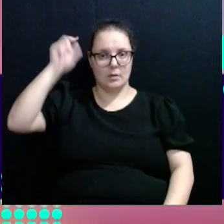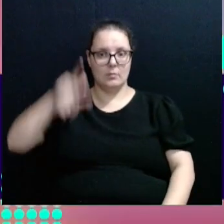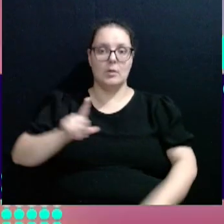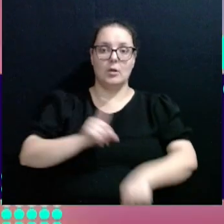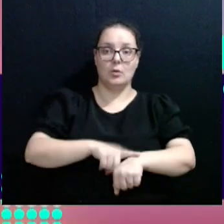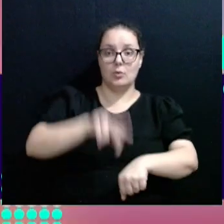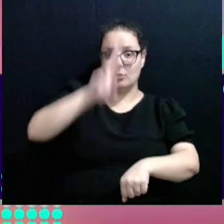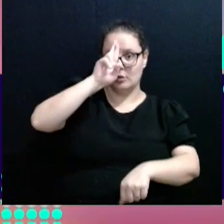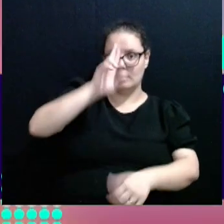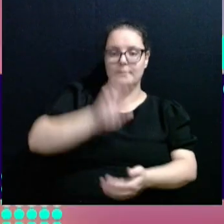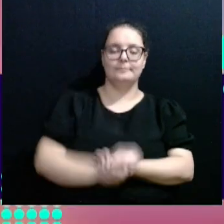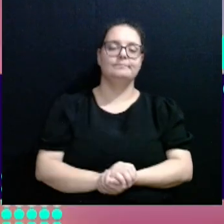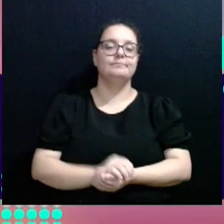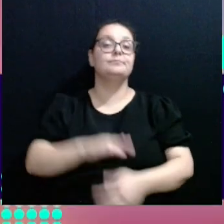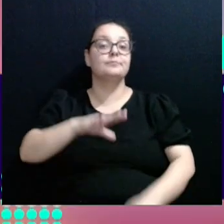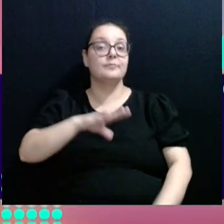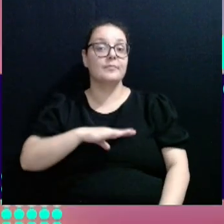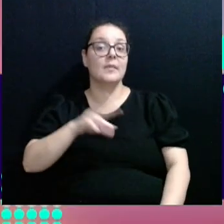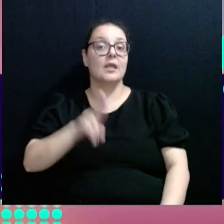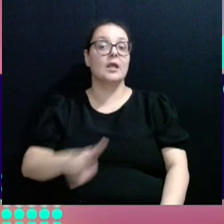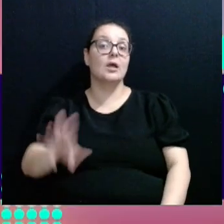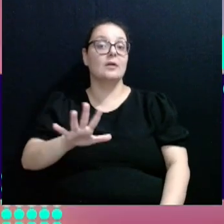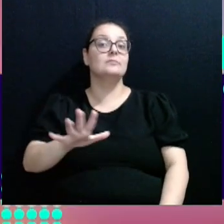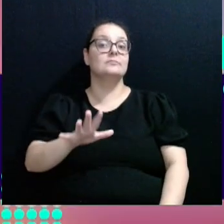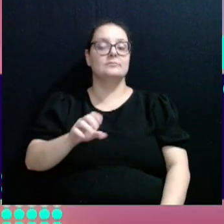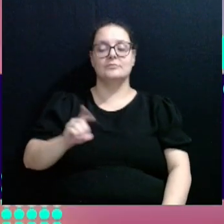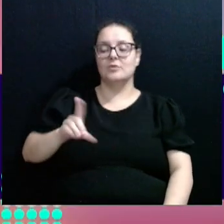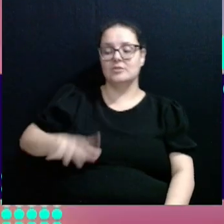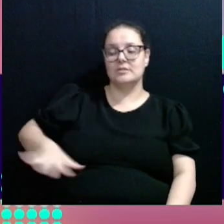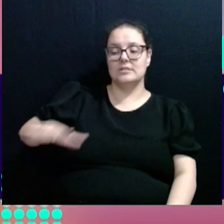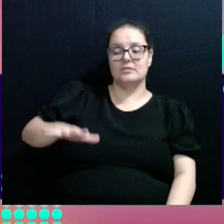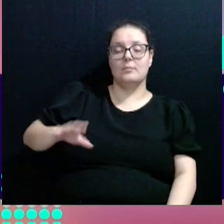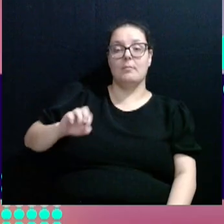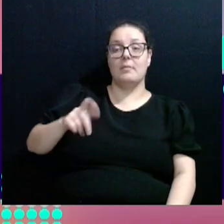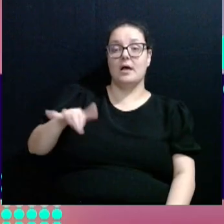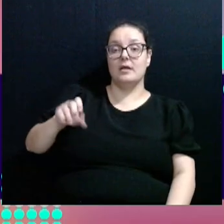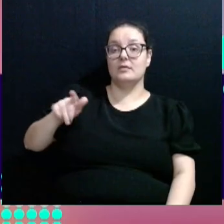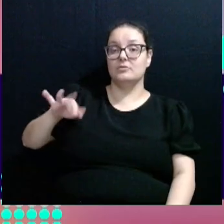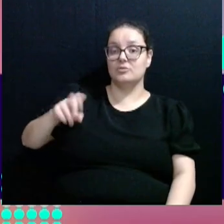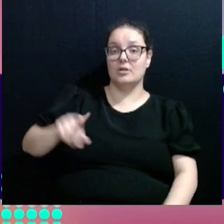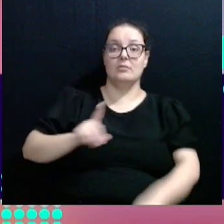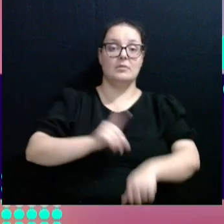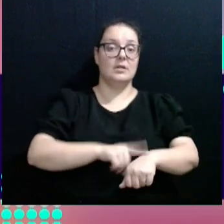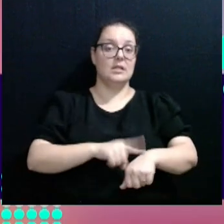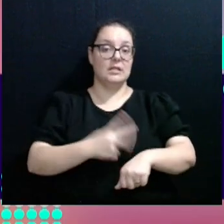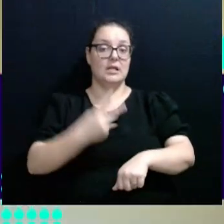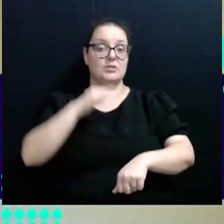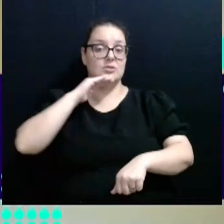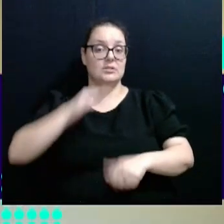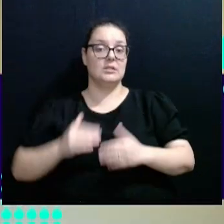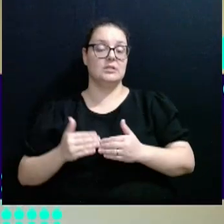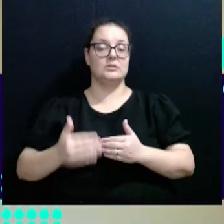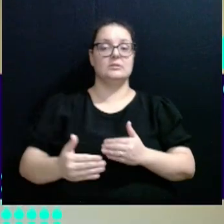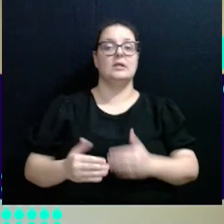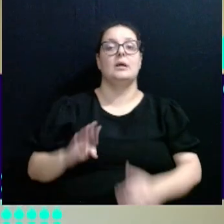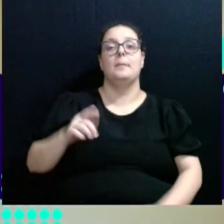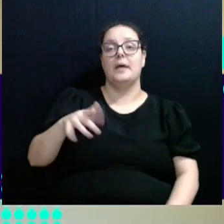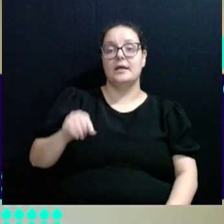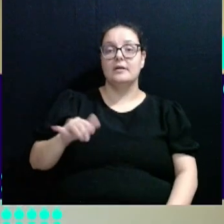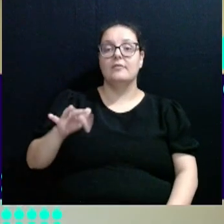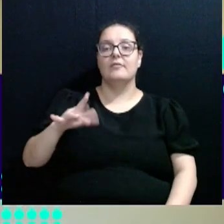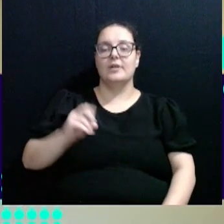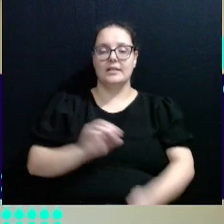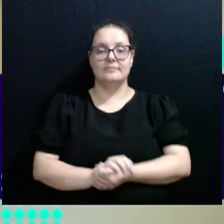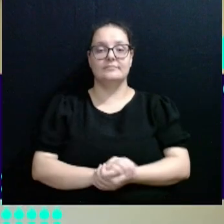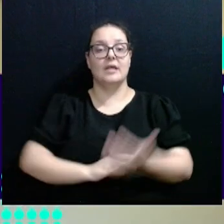na cidade universitária, no distrito de Barão Geraldo, a partir das 2 horas da tarde, tem Barão Folia. Na Praça da